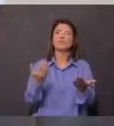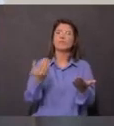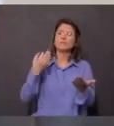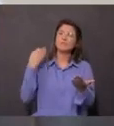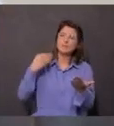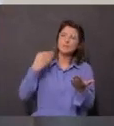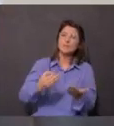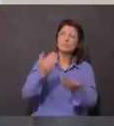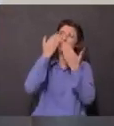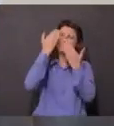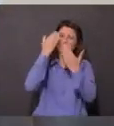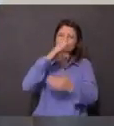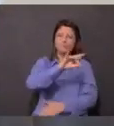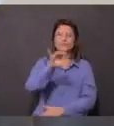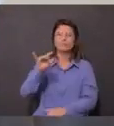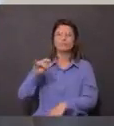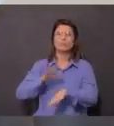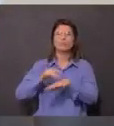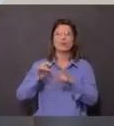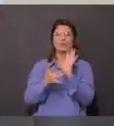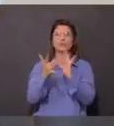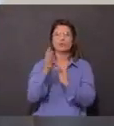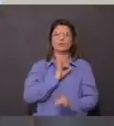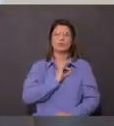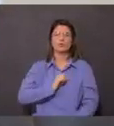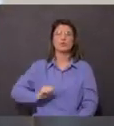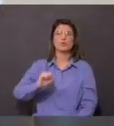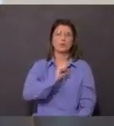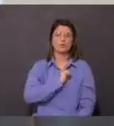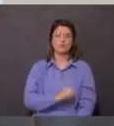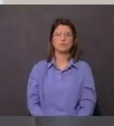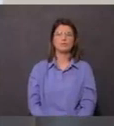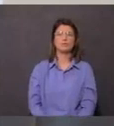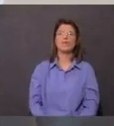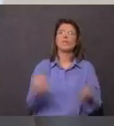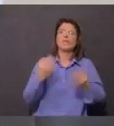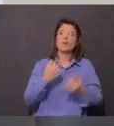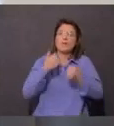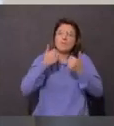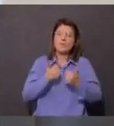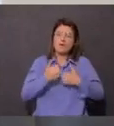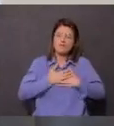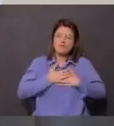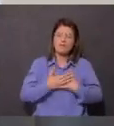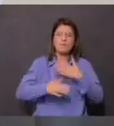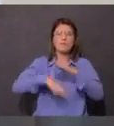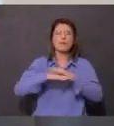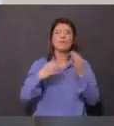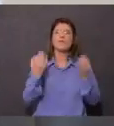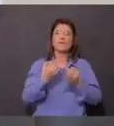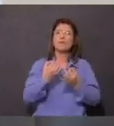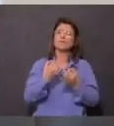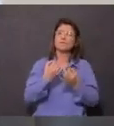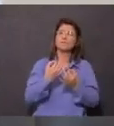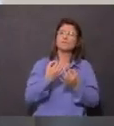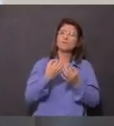sempre e em toda a parte por Cristo nosso Senhor. Na vossa infinita bondade, destes à bem-aventurada Virgem